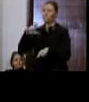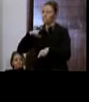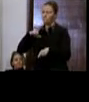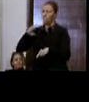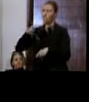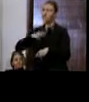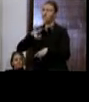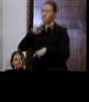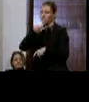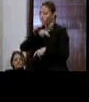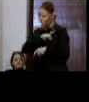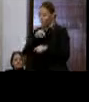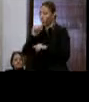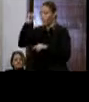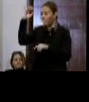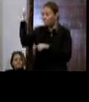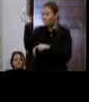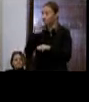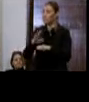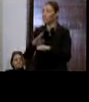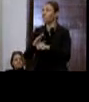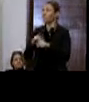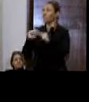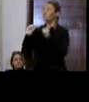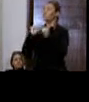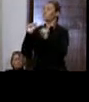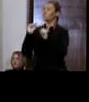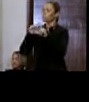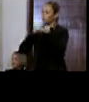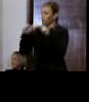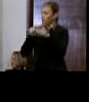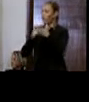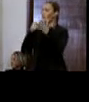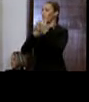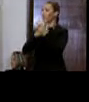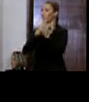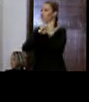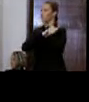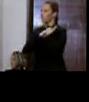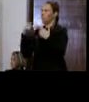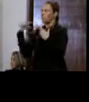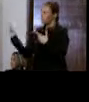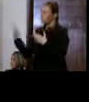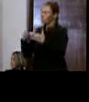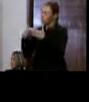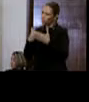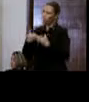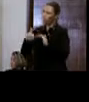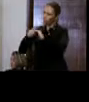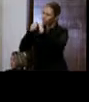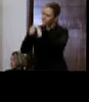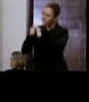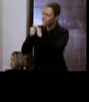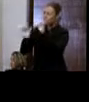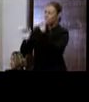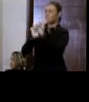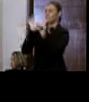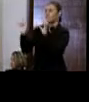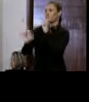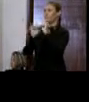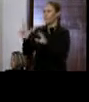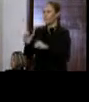Público Brasileiro cumprindo com a nossa obrigação. É uma saudação especial ao Aurélio,